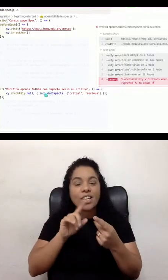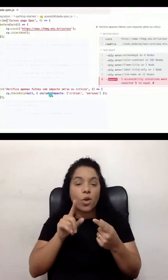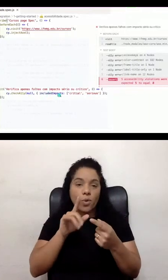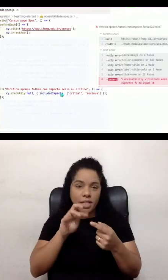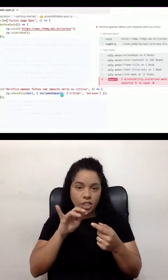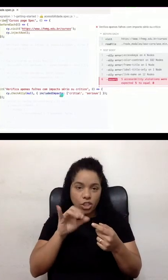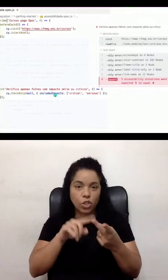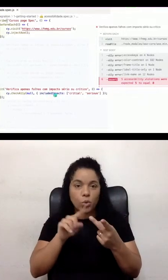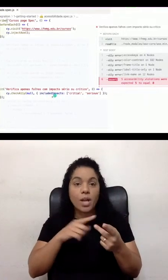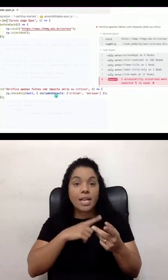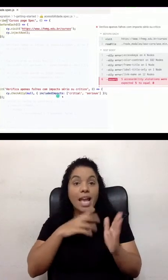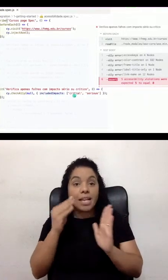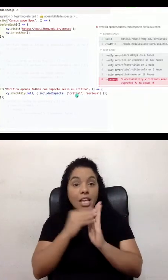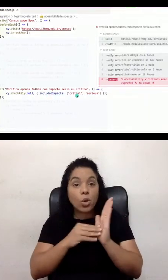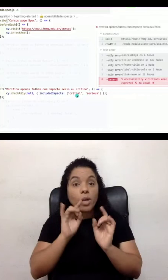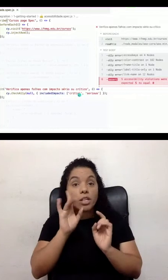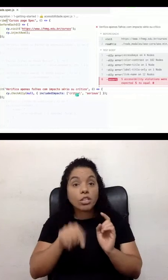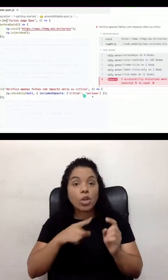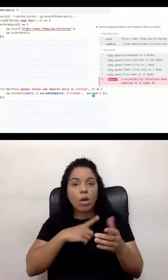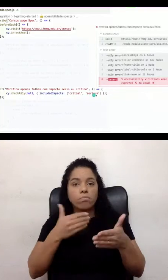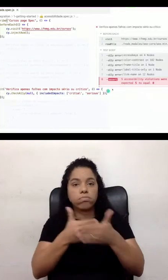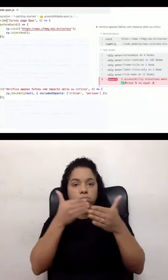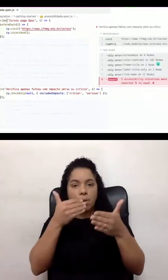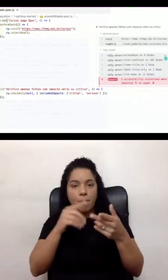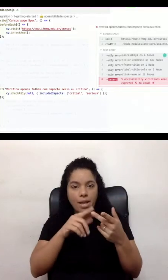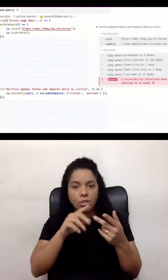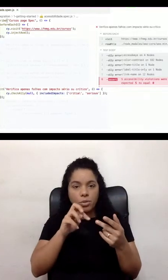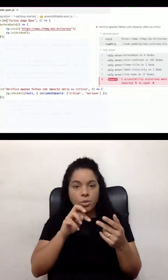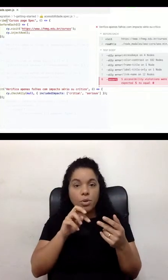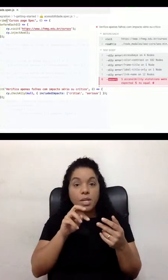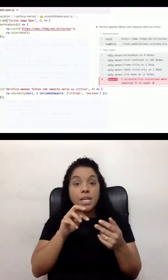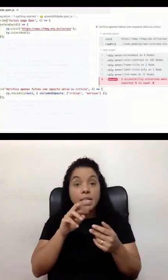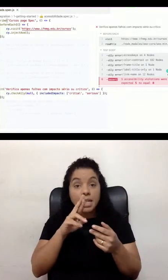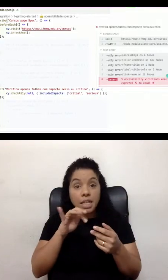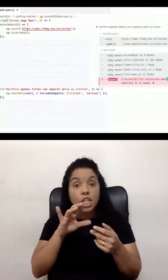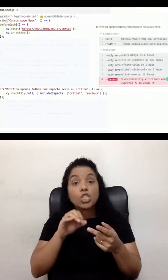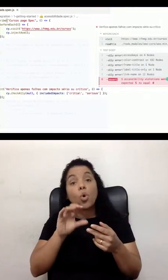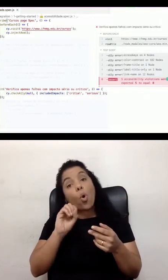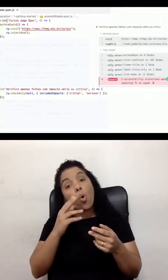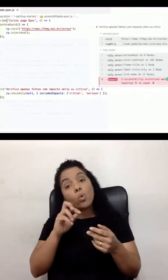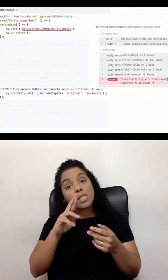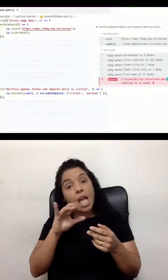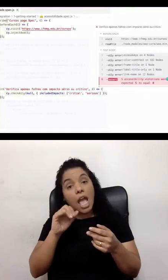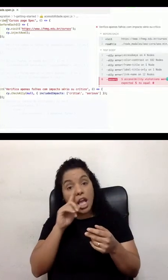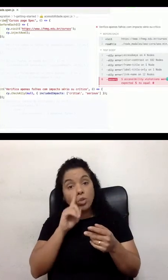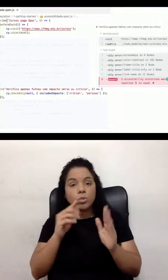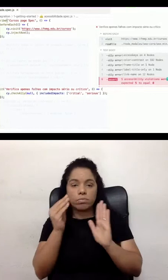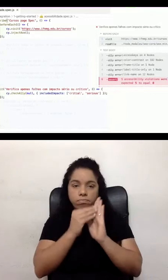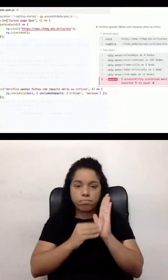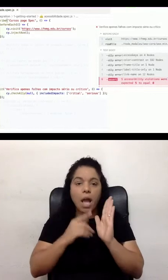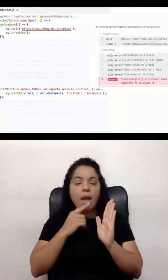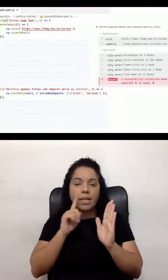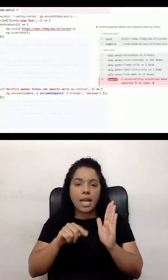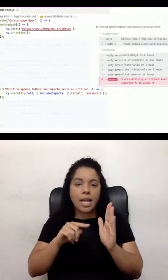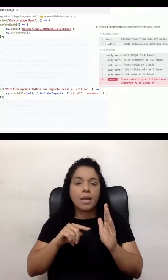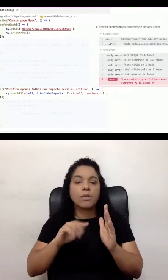ó, eu quero incluir apenas os impactos críticos ou sérios. Então, aqui ele me trouxe os bugs com esses